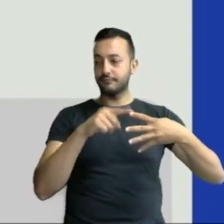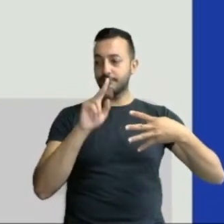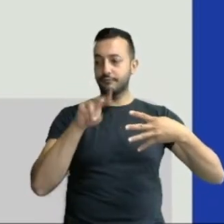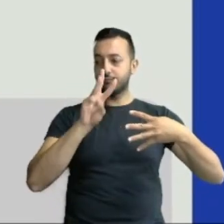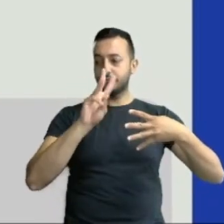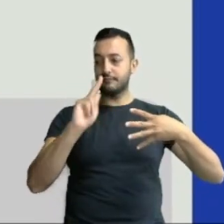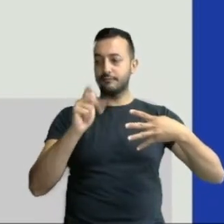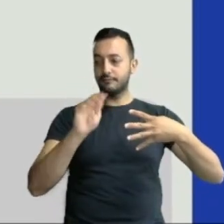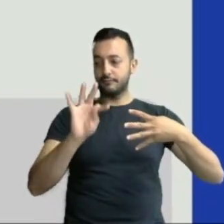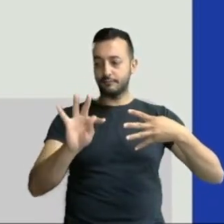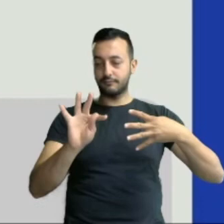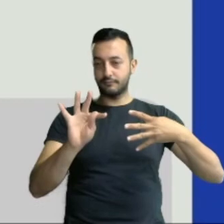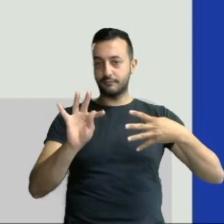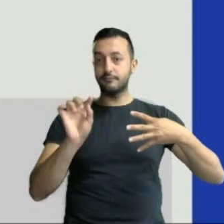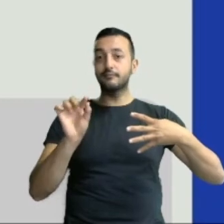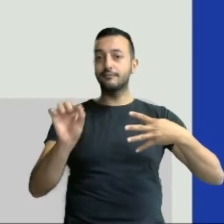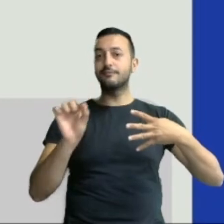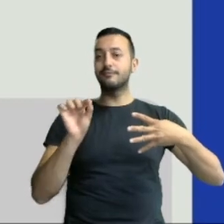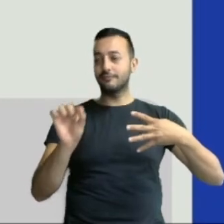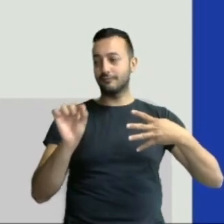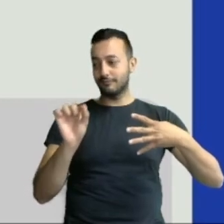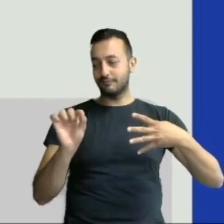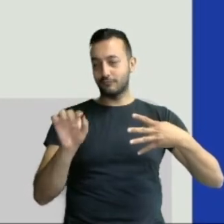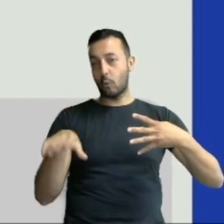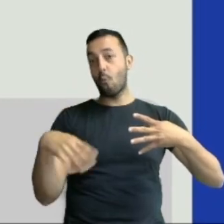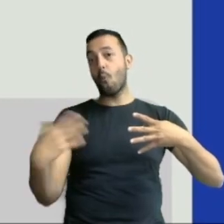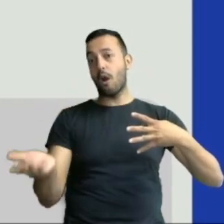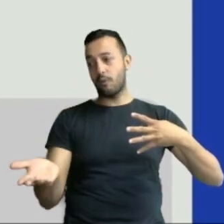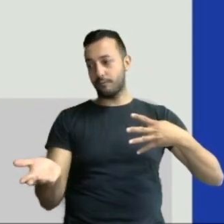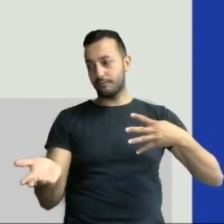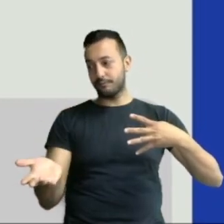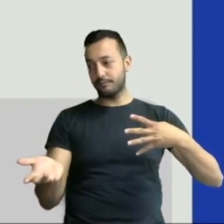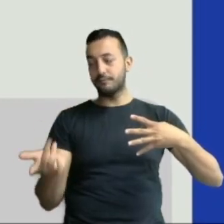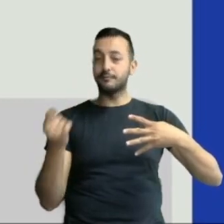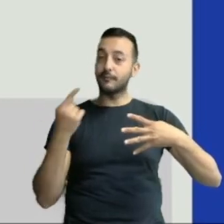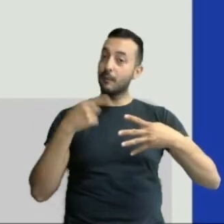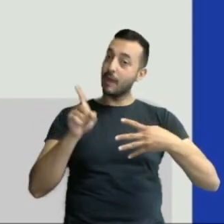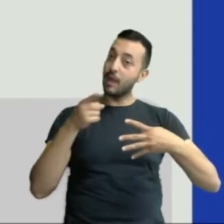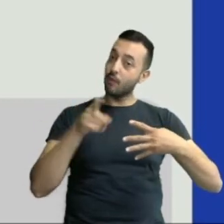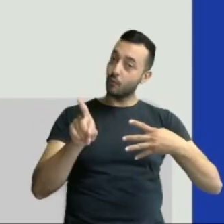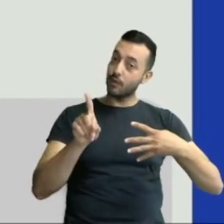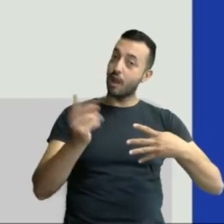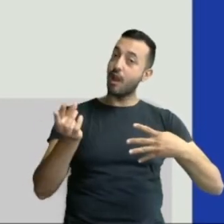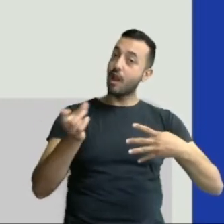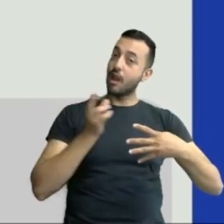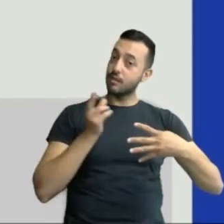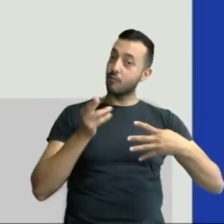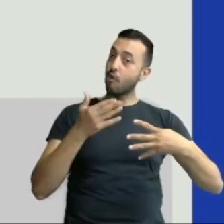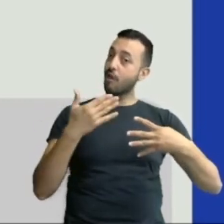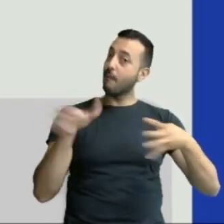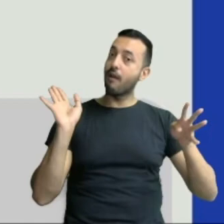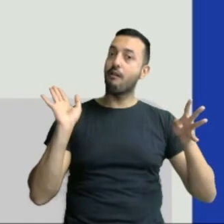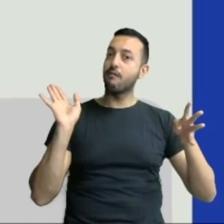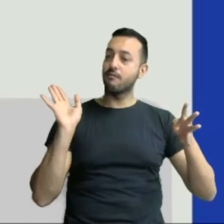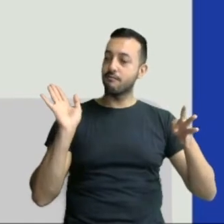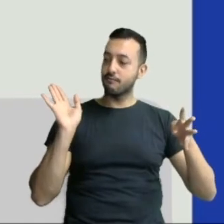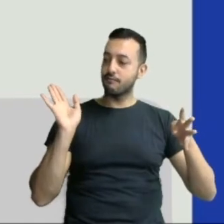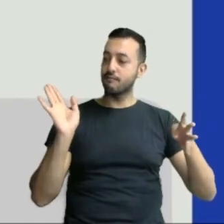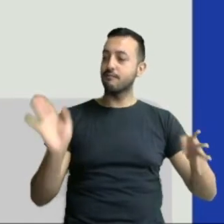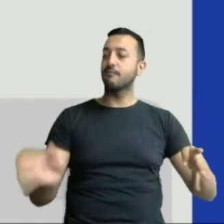o what, que é o quê? Qual, quais, para perguntas de respostas abrangentes,